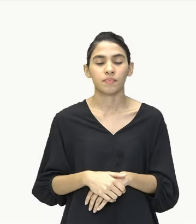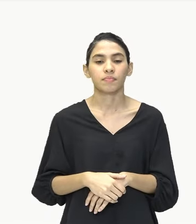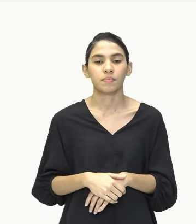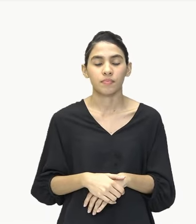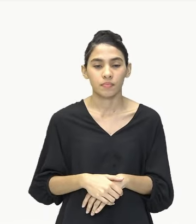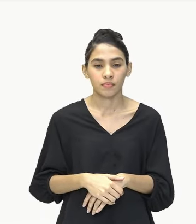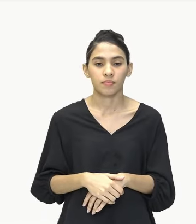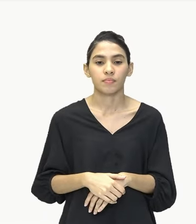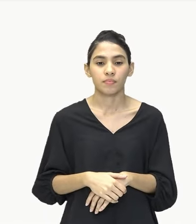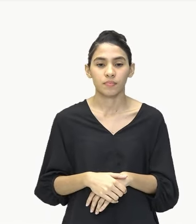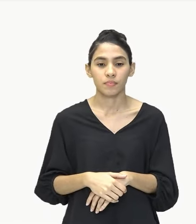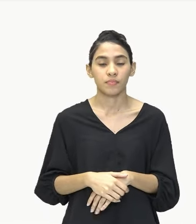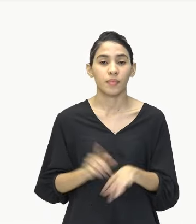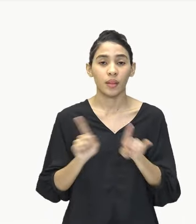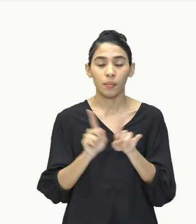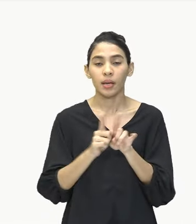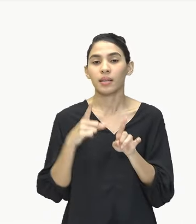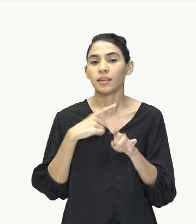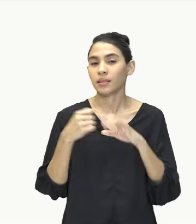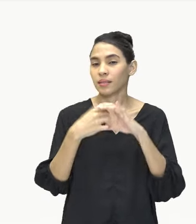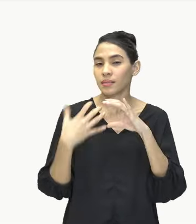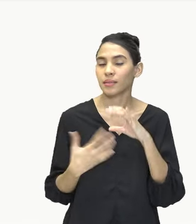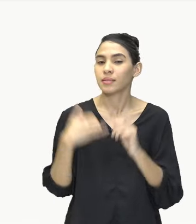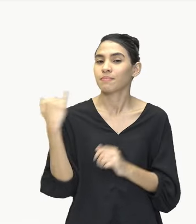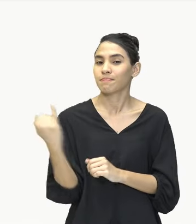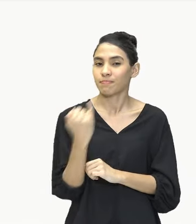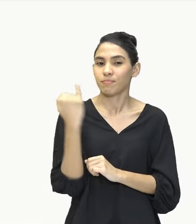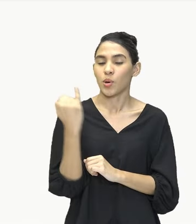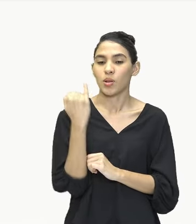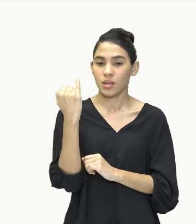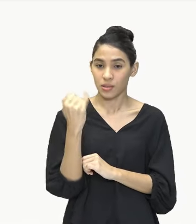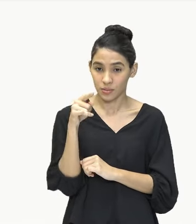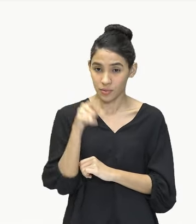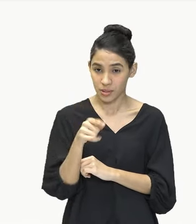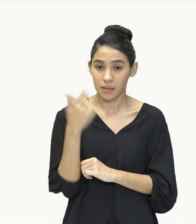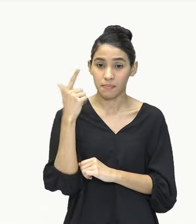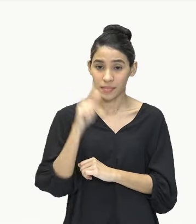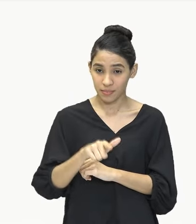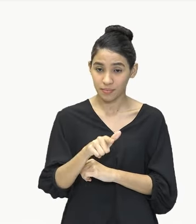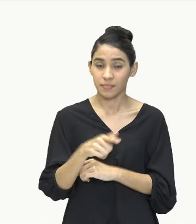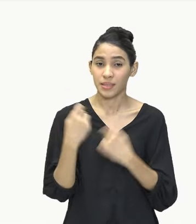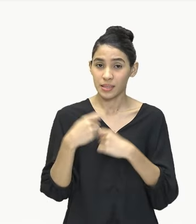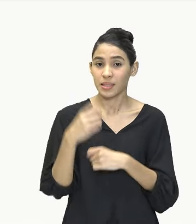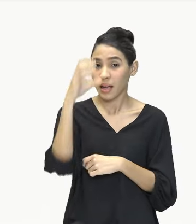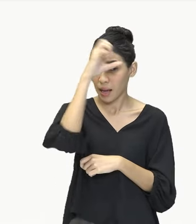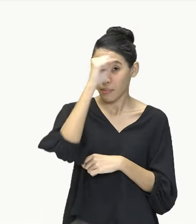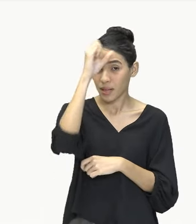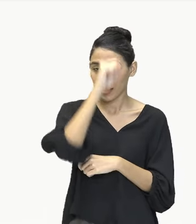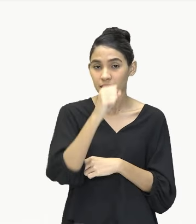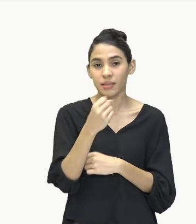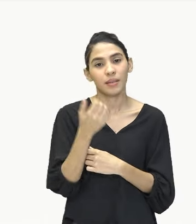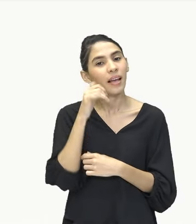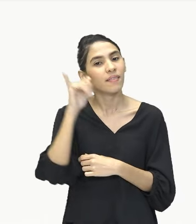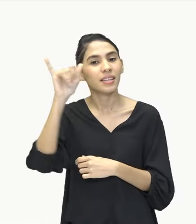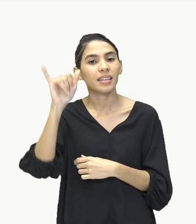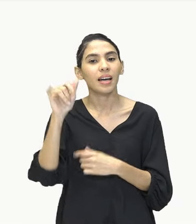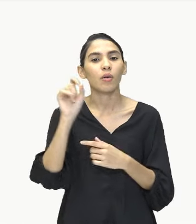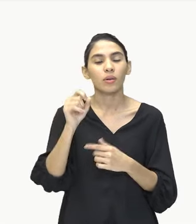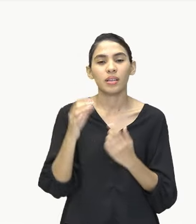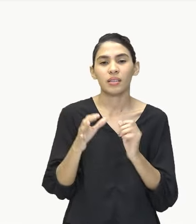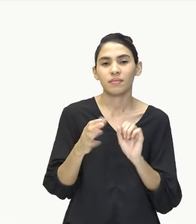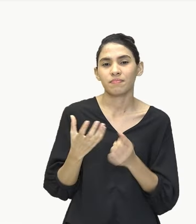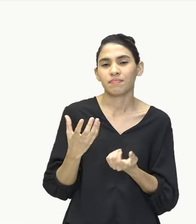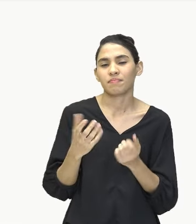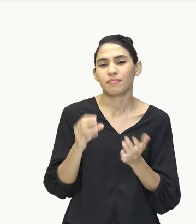E existem observações, assim, super importantes que temos que conhecer para não cometermos aí